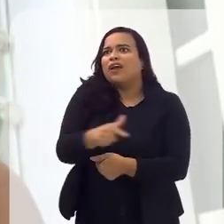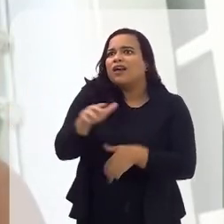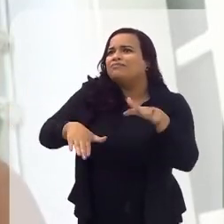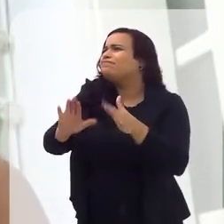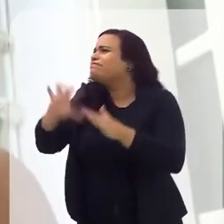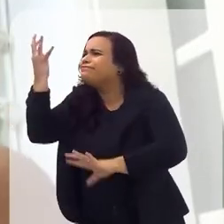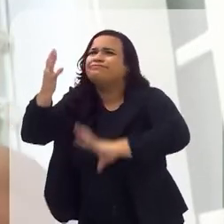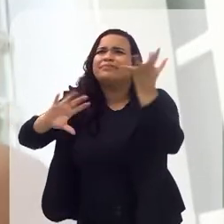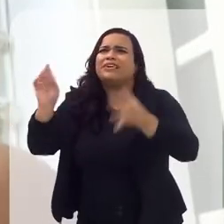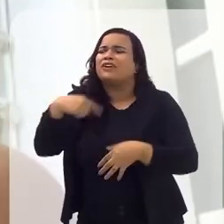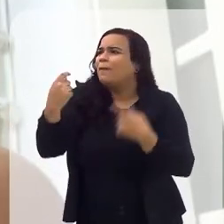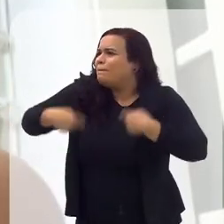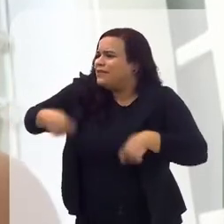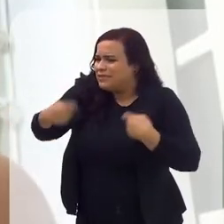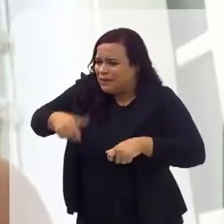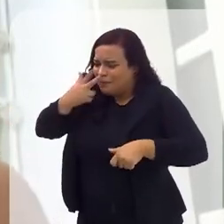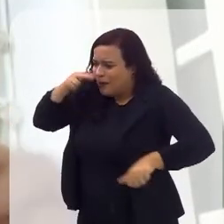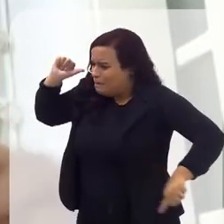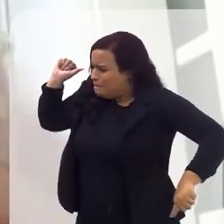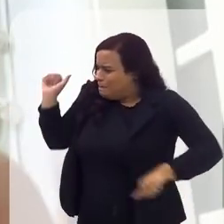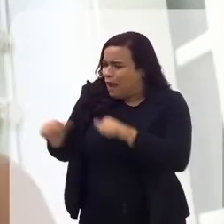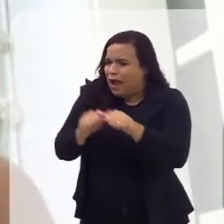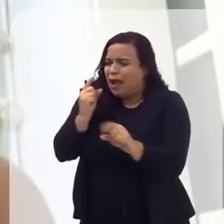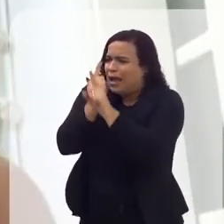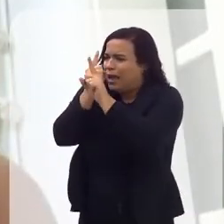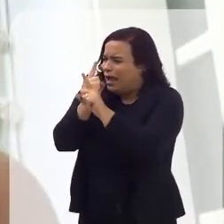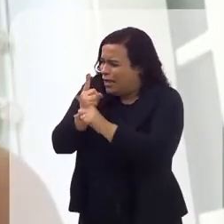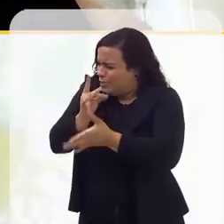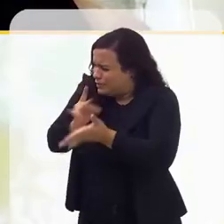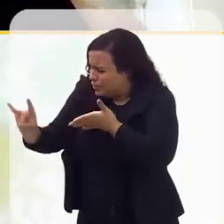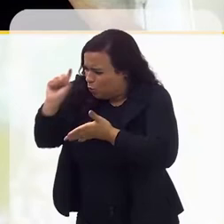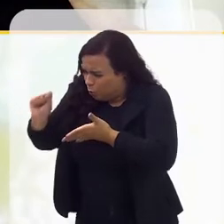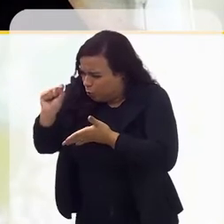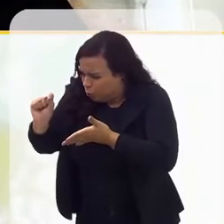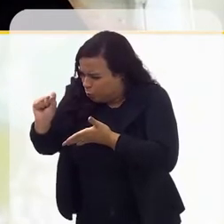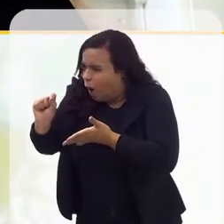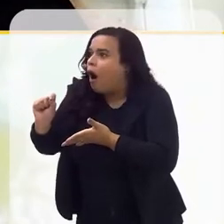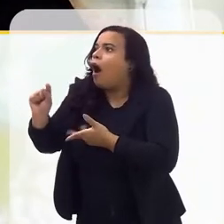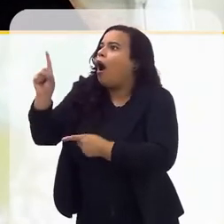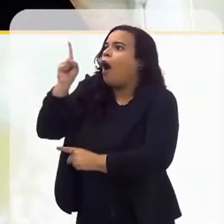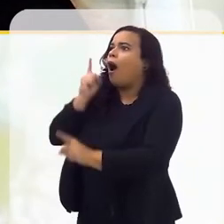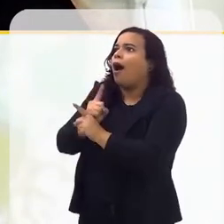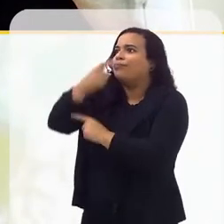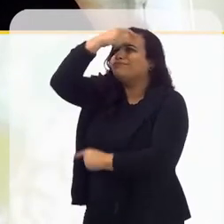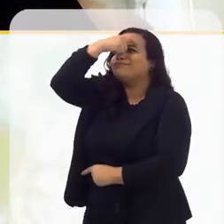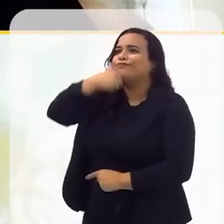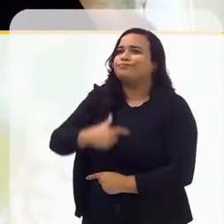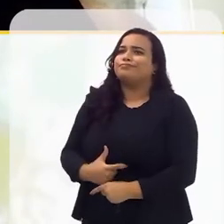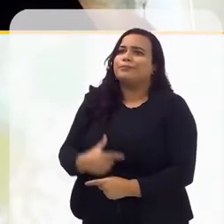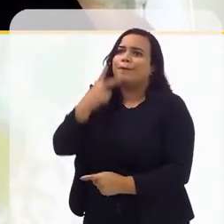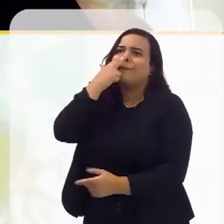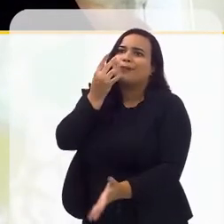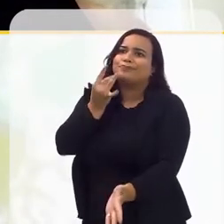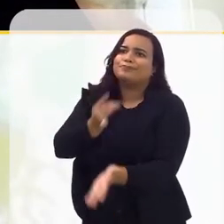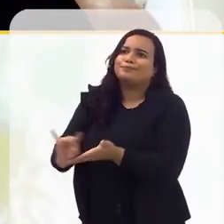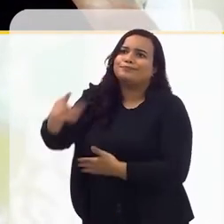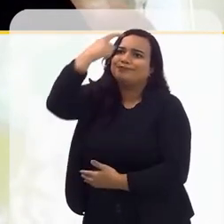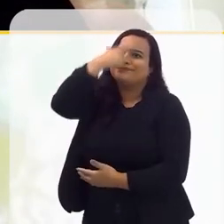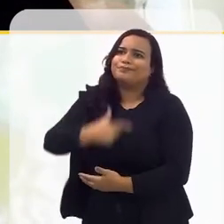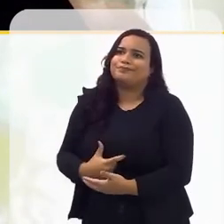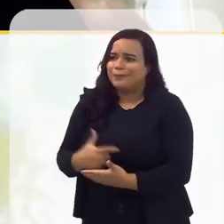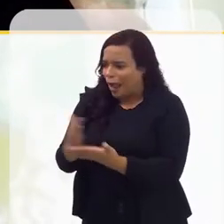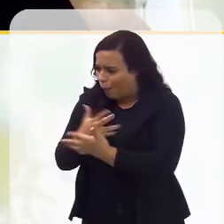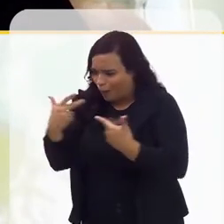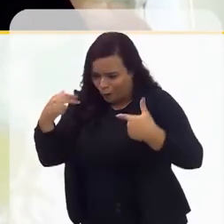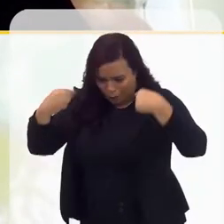a gente acaba precisando eleger uma espécie de inimigo, né? E no caso das mulheres, a gente elege o nosso corpo como inimigo o tempo